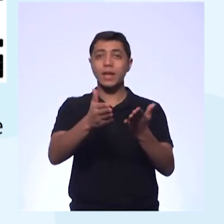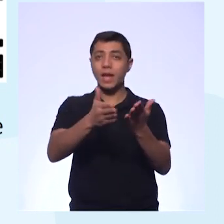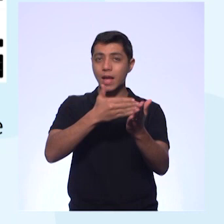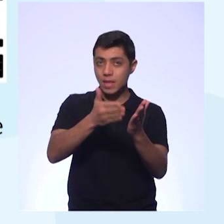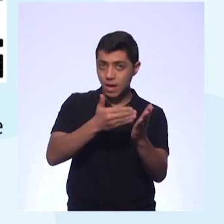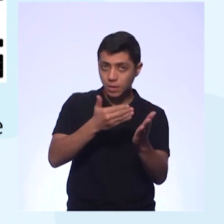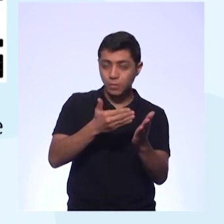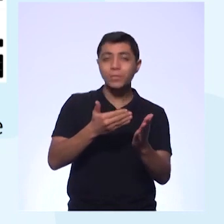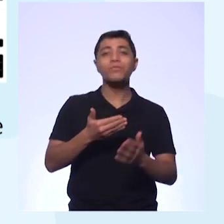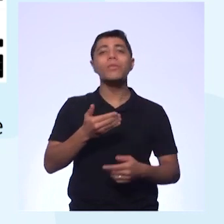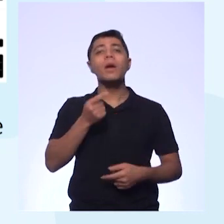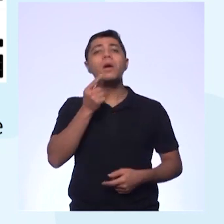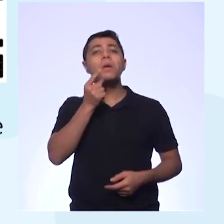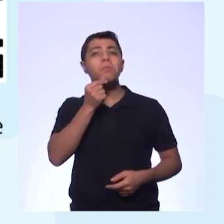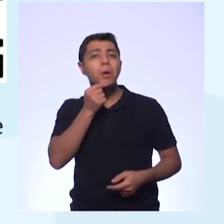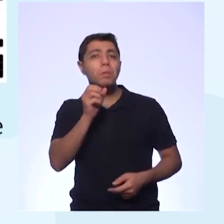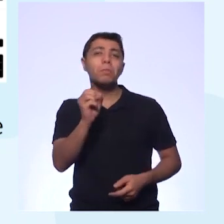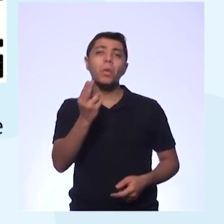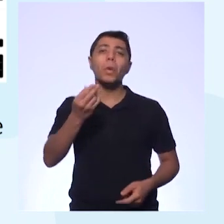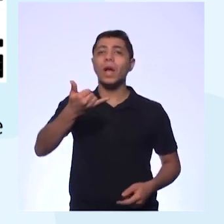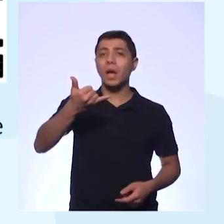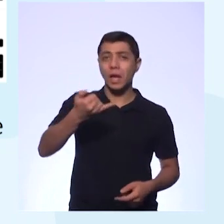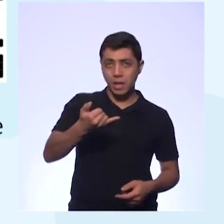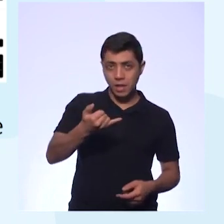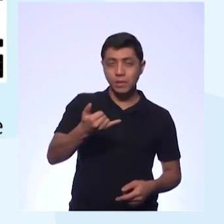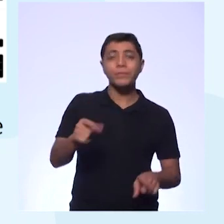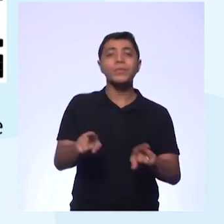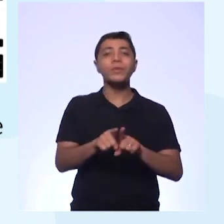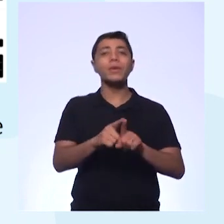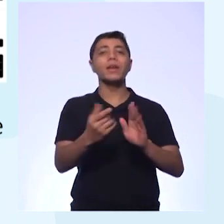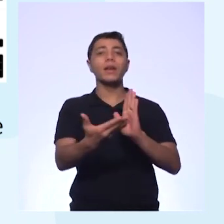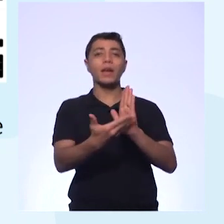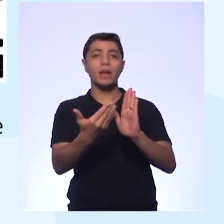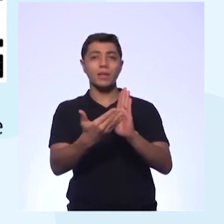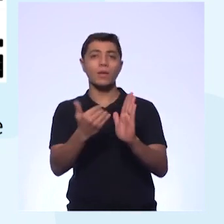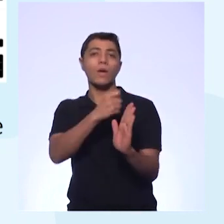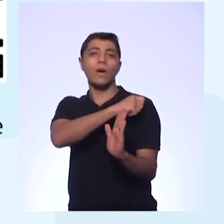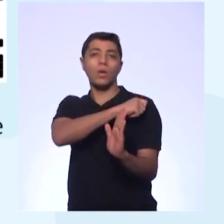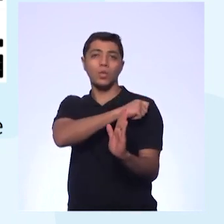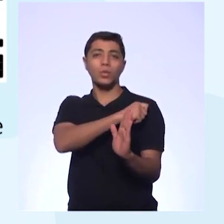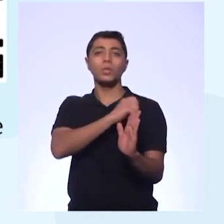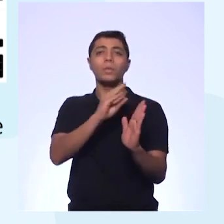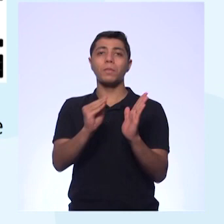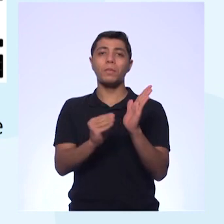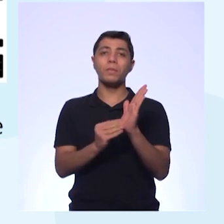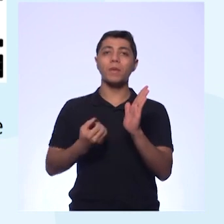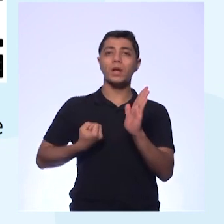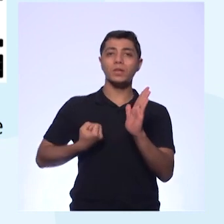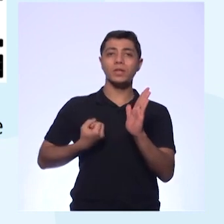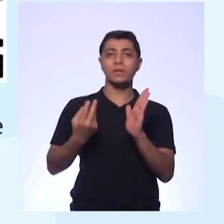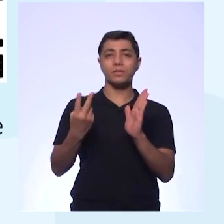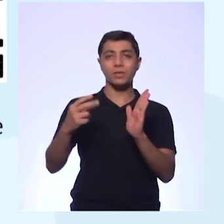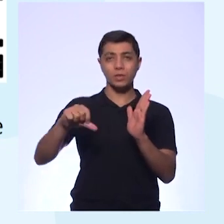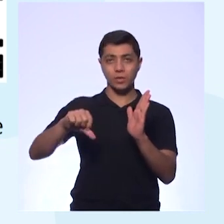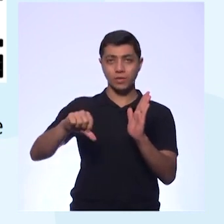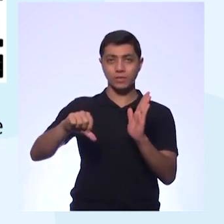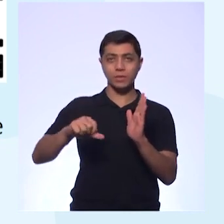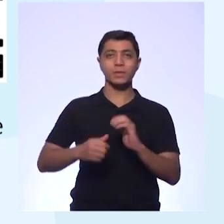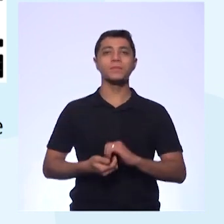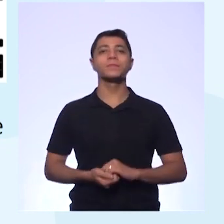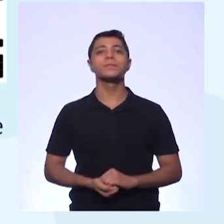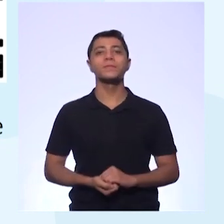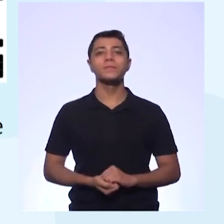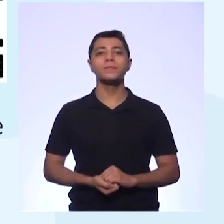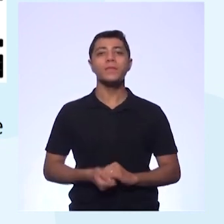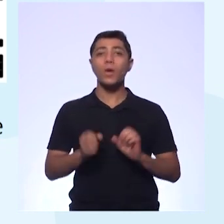ou um lápis. e o caderno do aluno, página 29, Student Booklet. E aí a gente vai trabalhar Activity 1, então, e